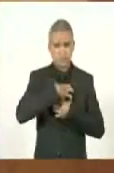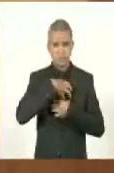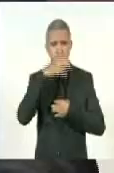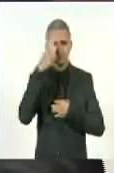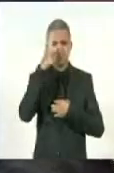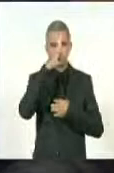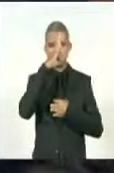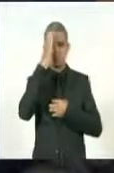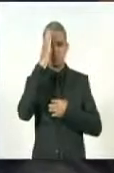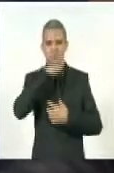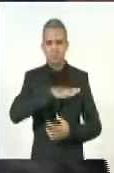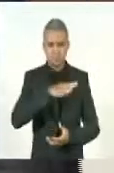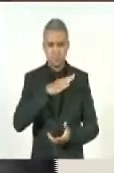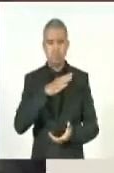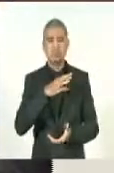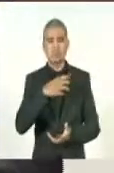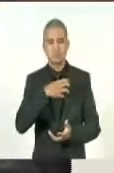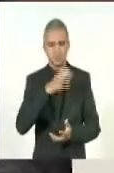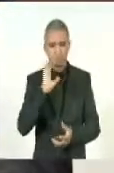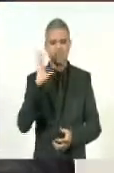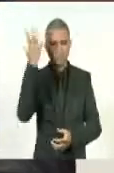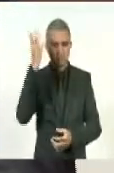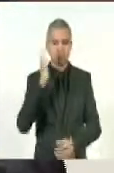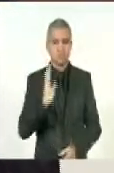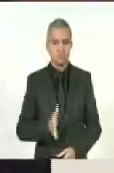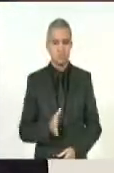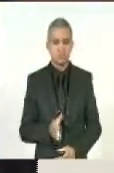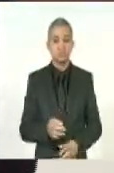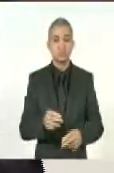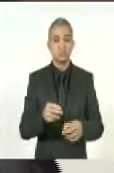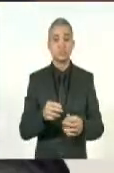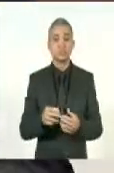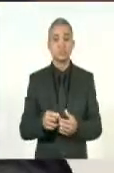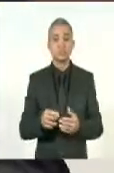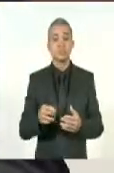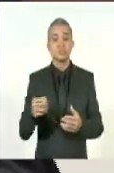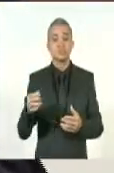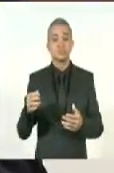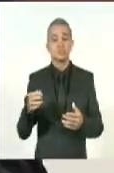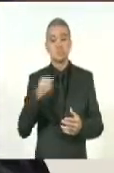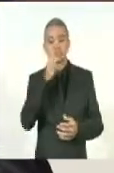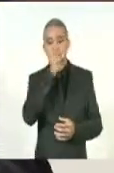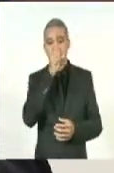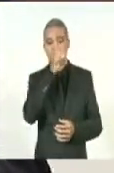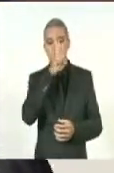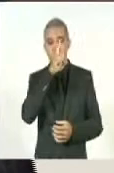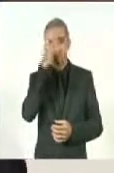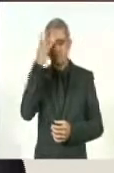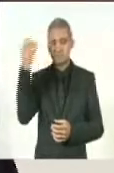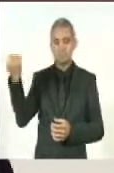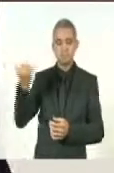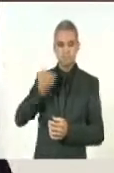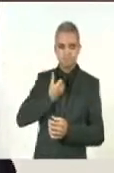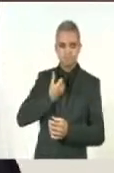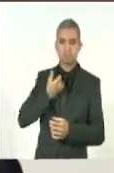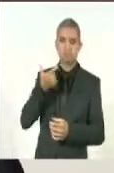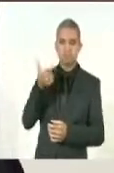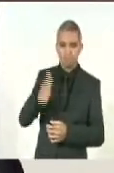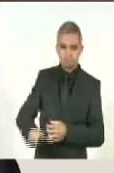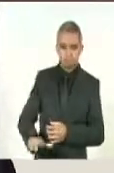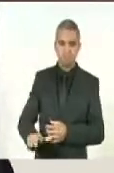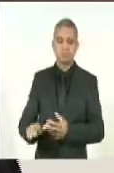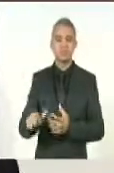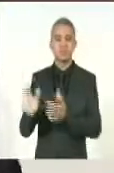banco. E este fim de semana recebi mais uma vez a reclamação através de um grupo